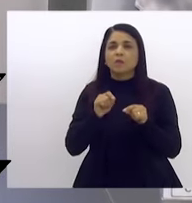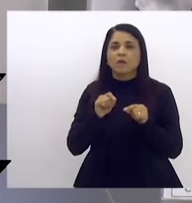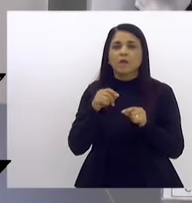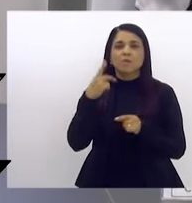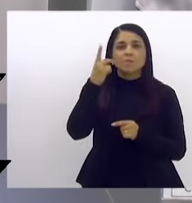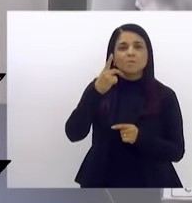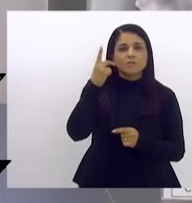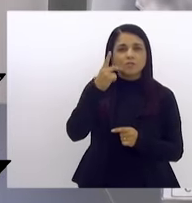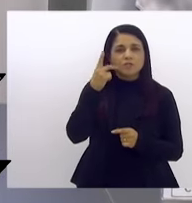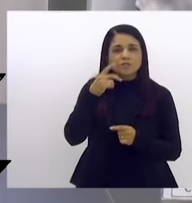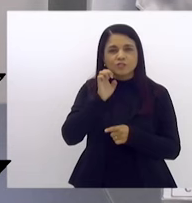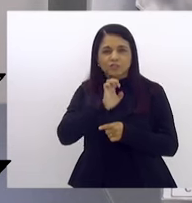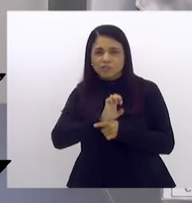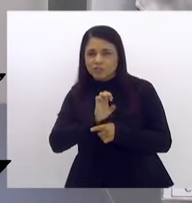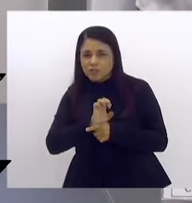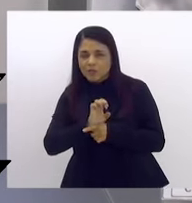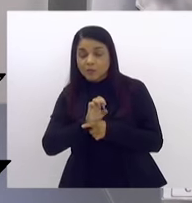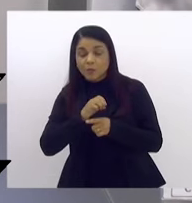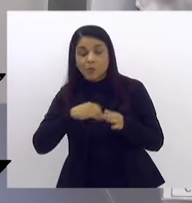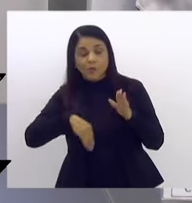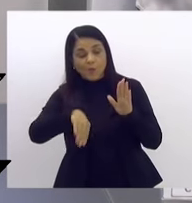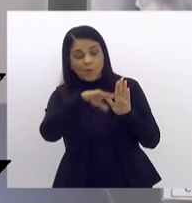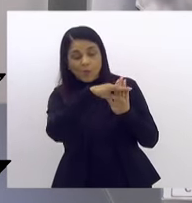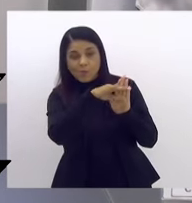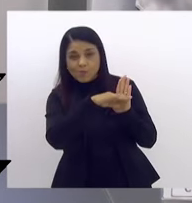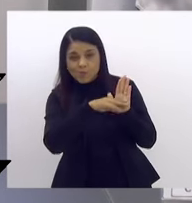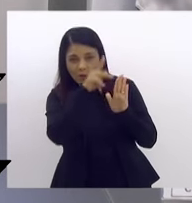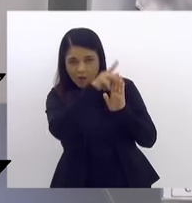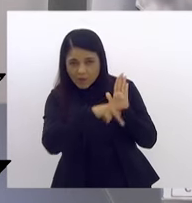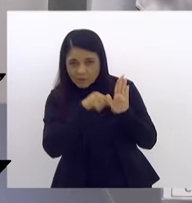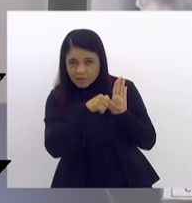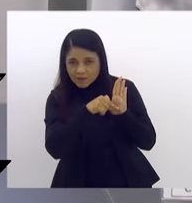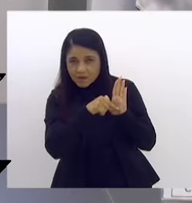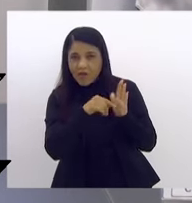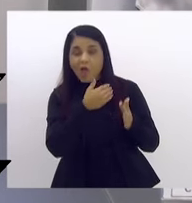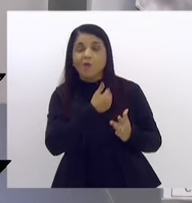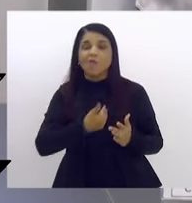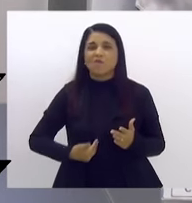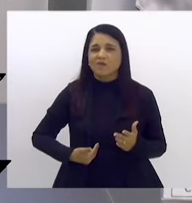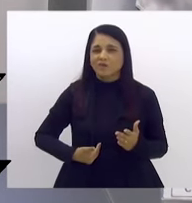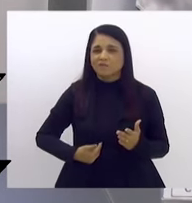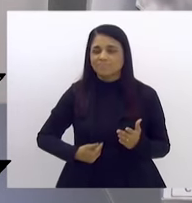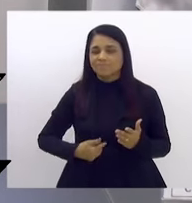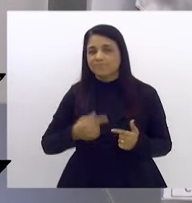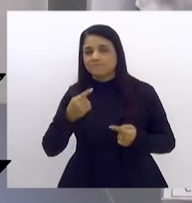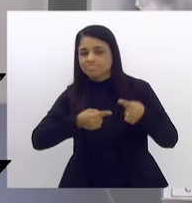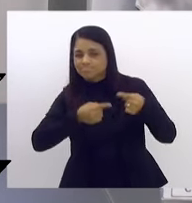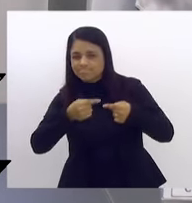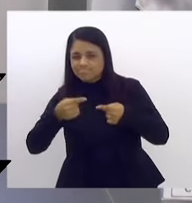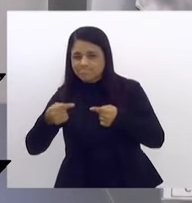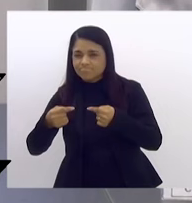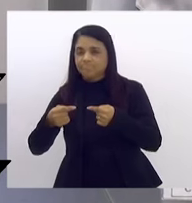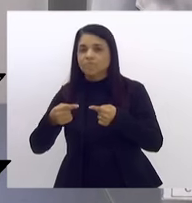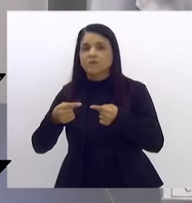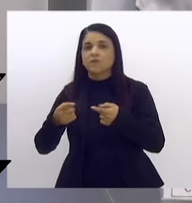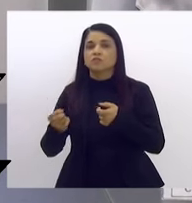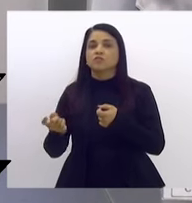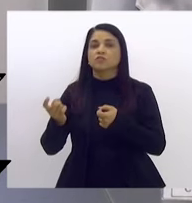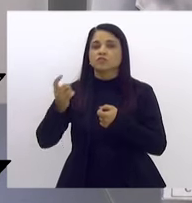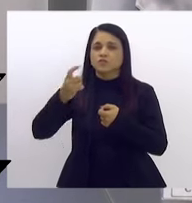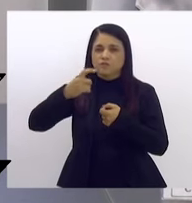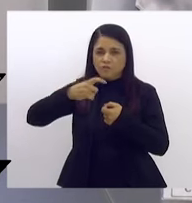estado e o programa específico relacionado a governo e aí a gente faz no retorno essa